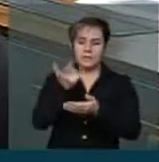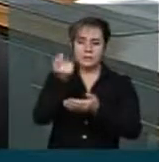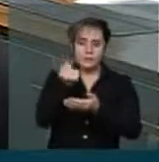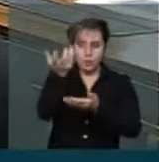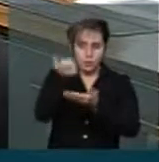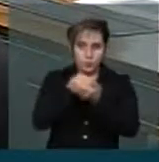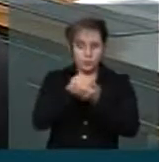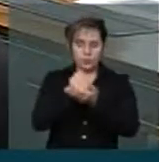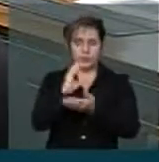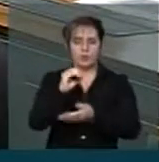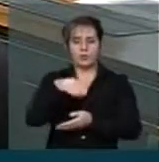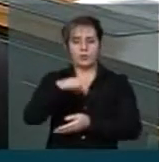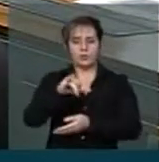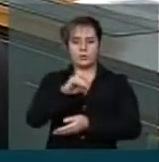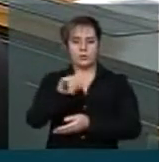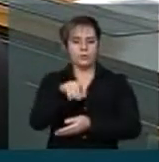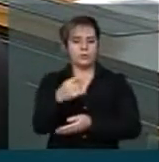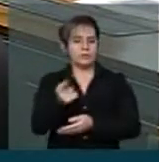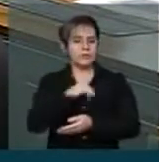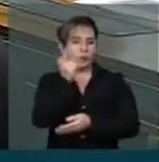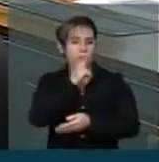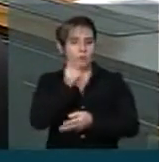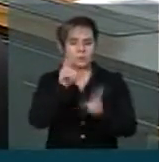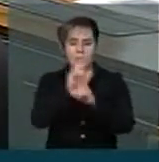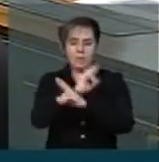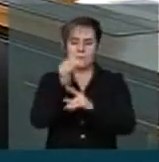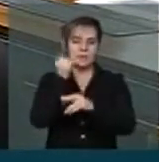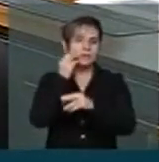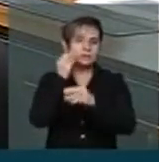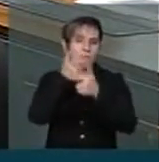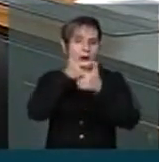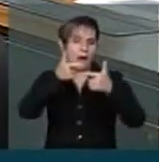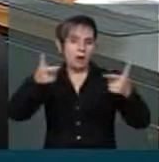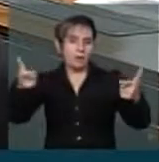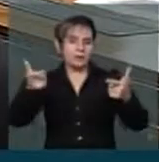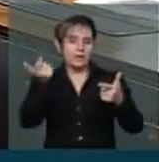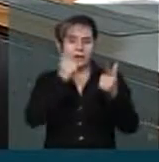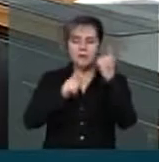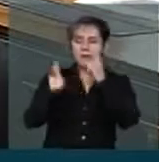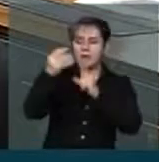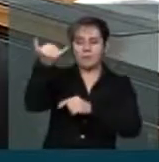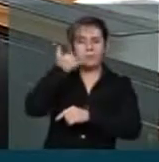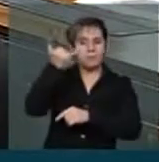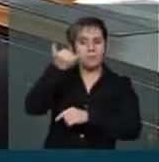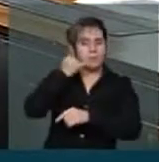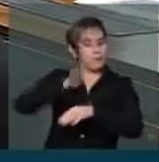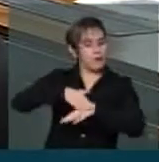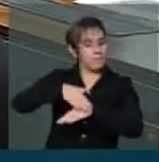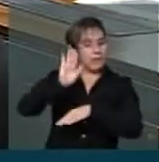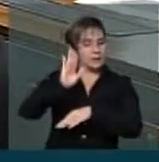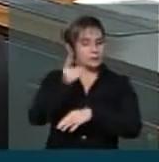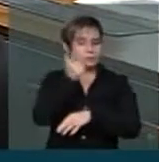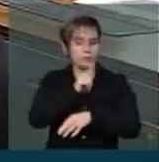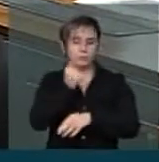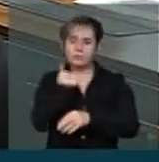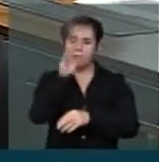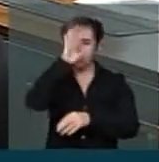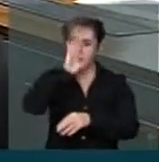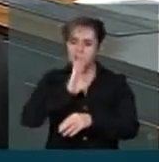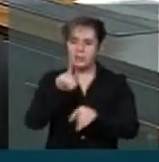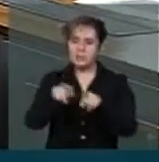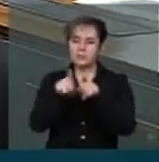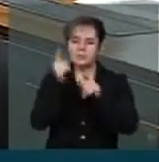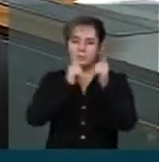base da sua rede para que ele possa receber mais chamadas e, consequentemente, com isso, ele ter um